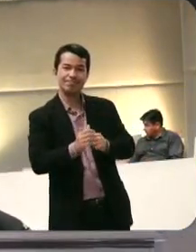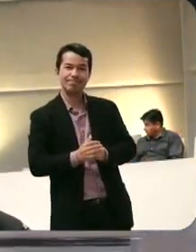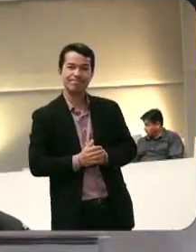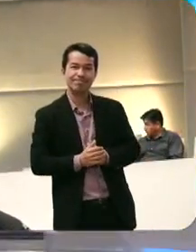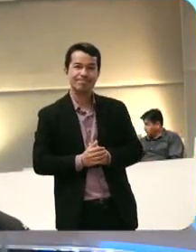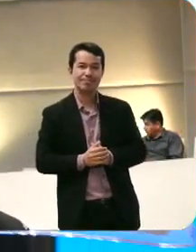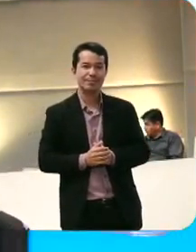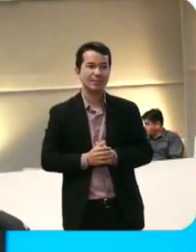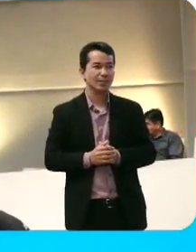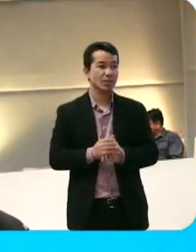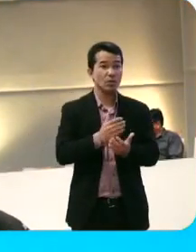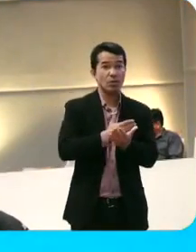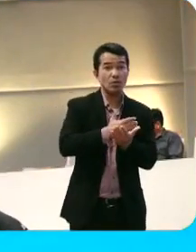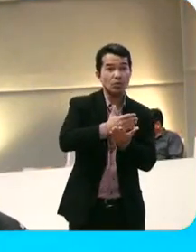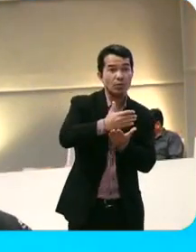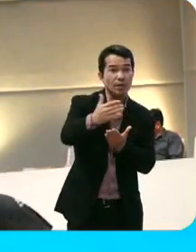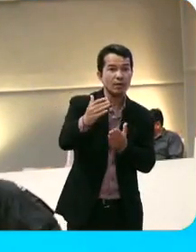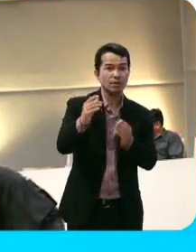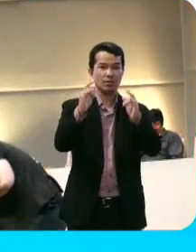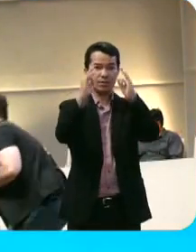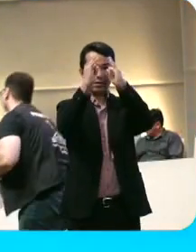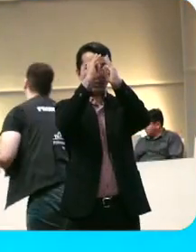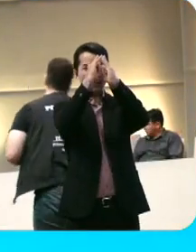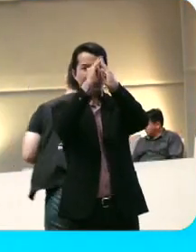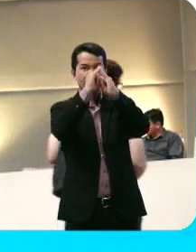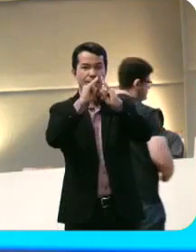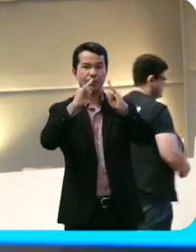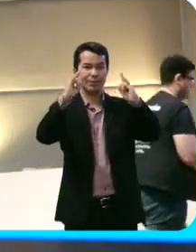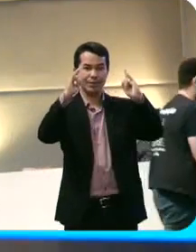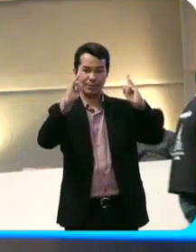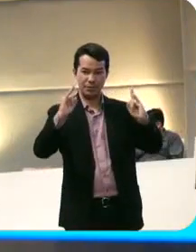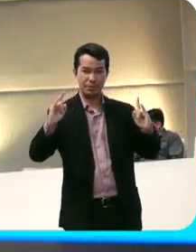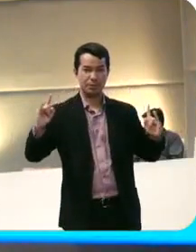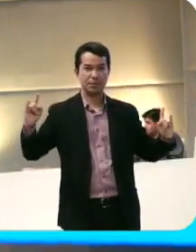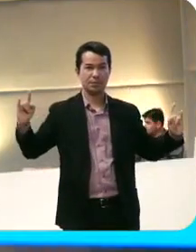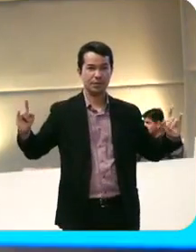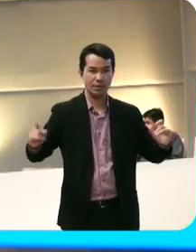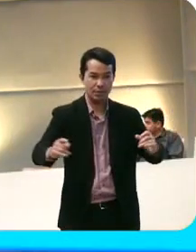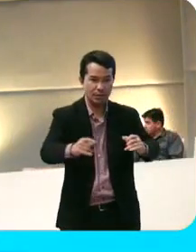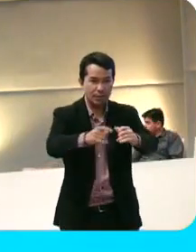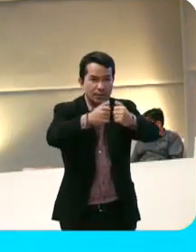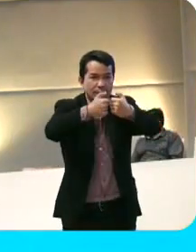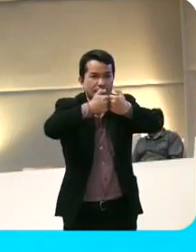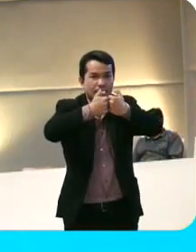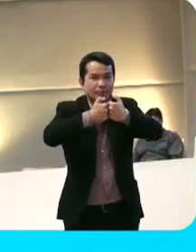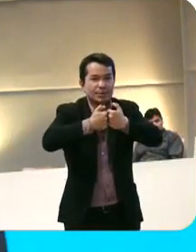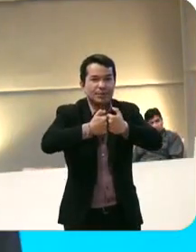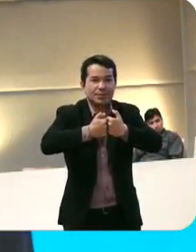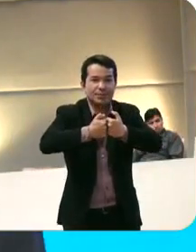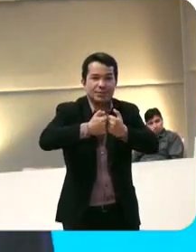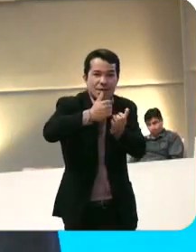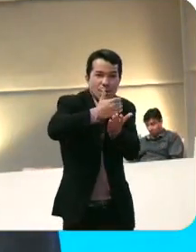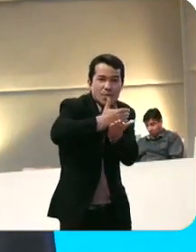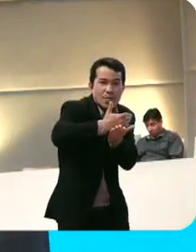E aí ele constrói um tabernáculo. Deus precisa morar no meio da gente.